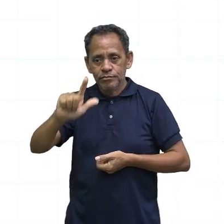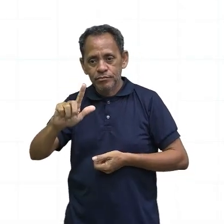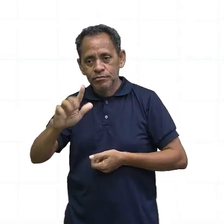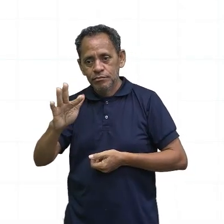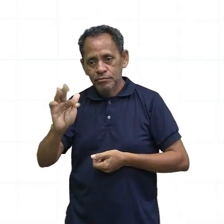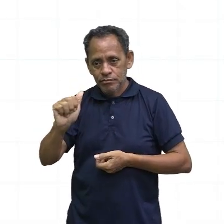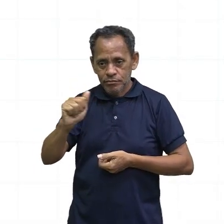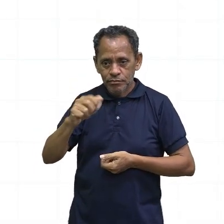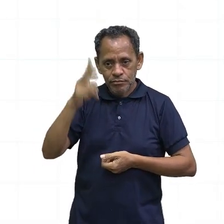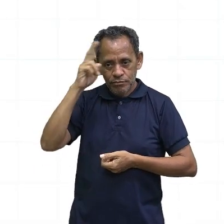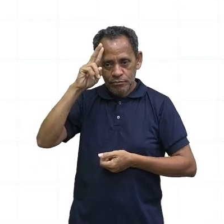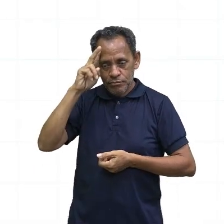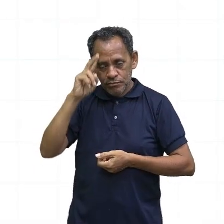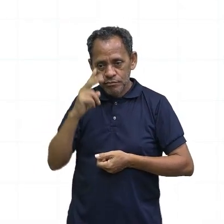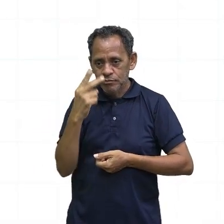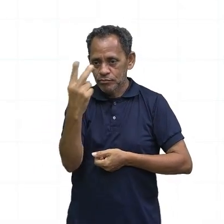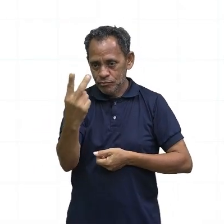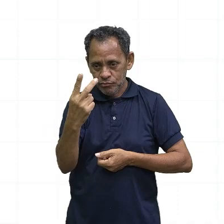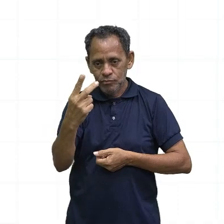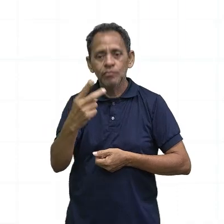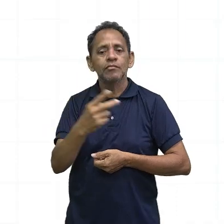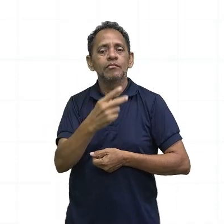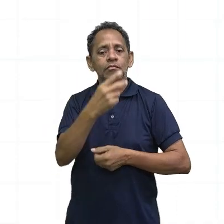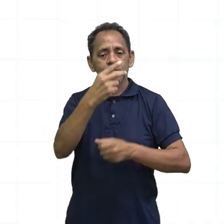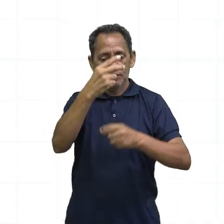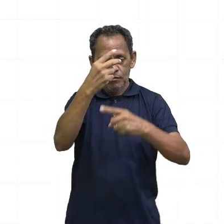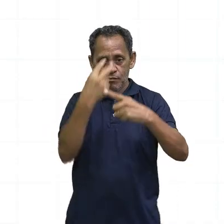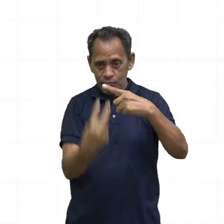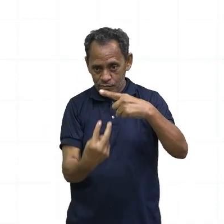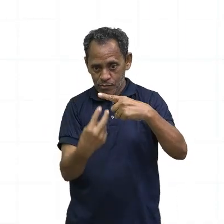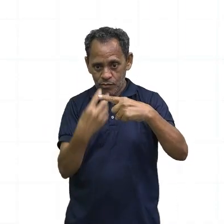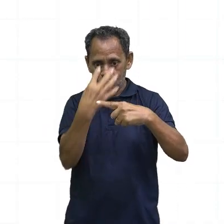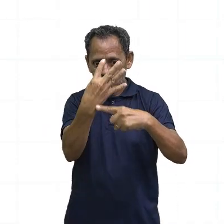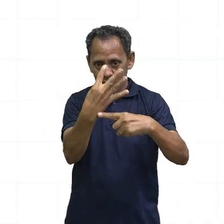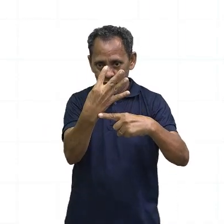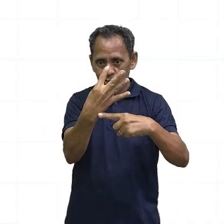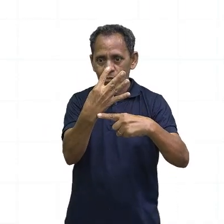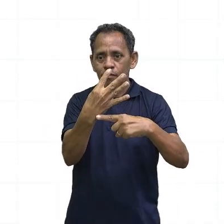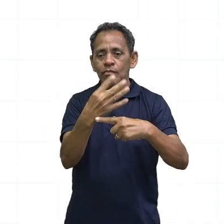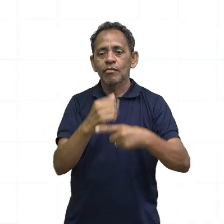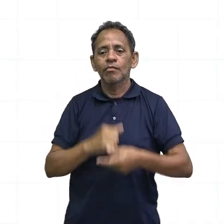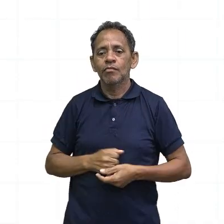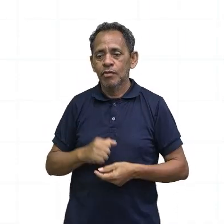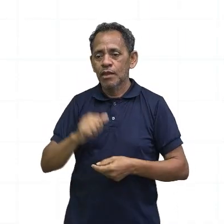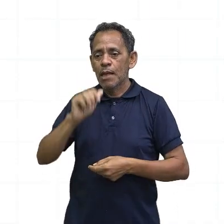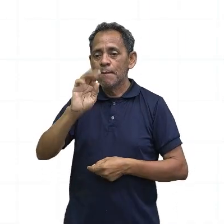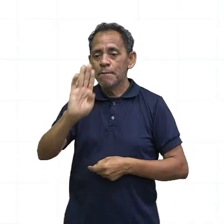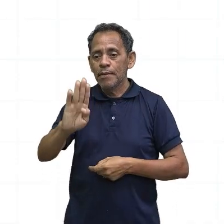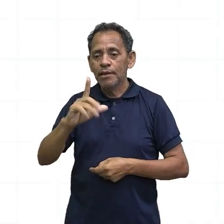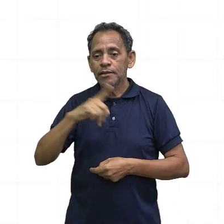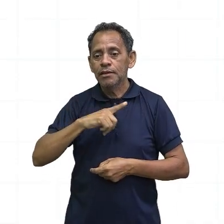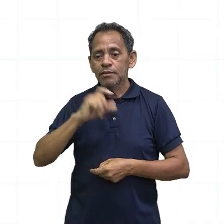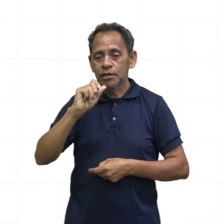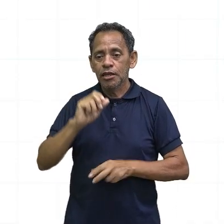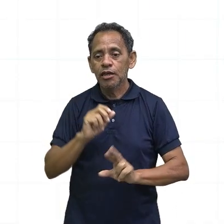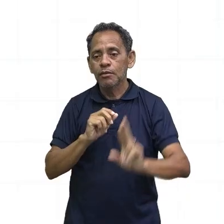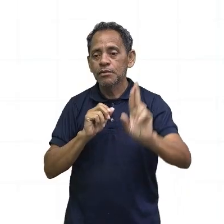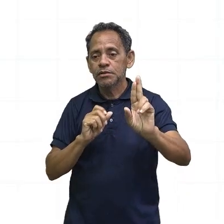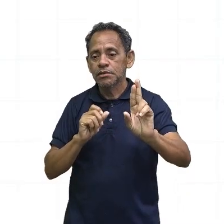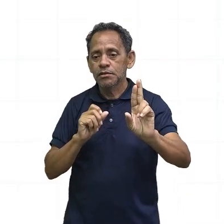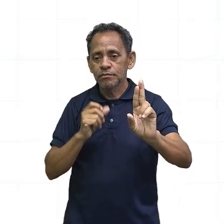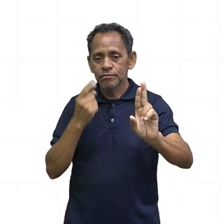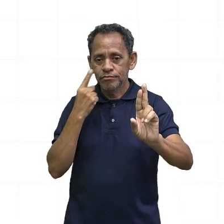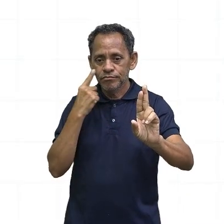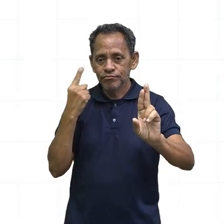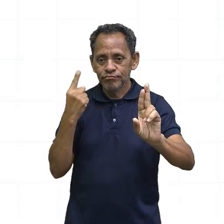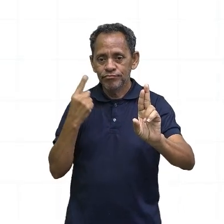que são 2 embaixo e 4 em cima, né? Na beta, nós já temos aí, olha, a representação da beta, vamos já dar